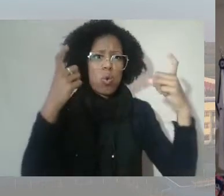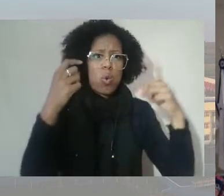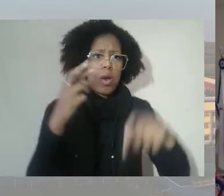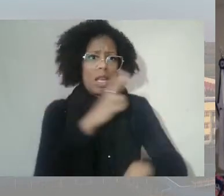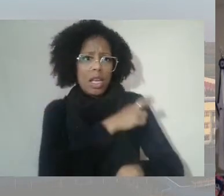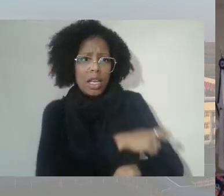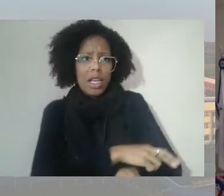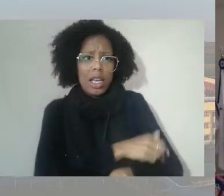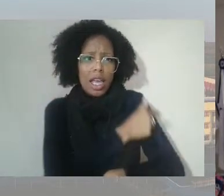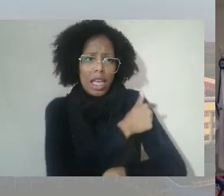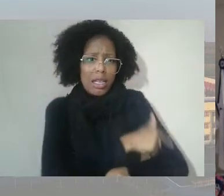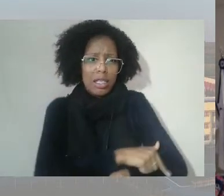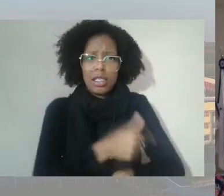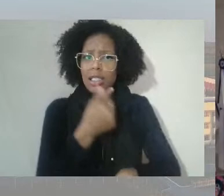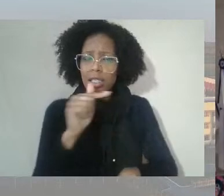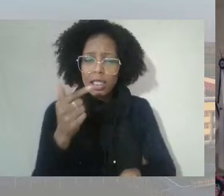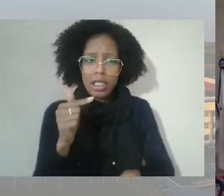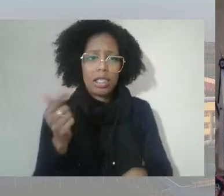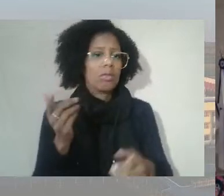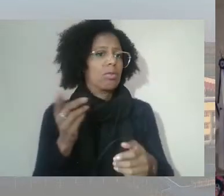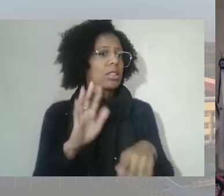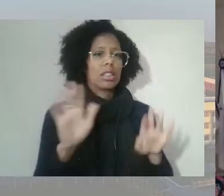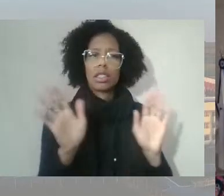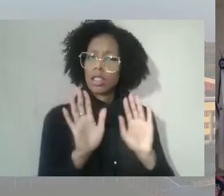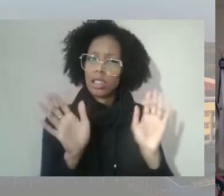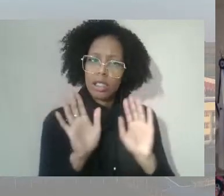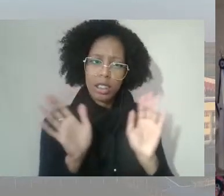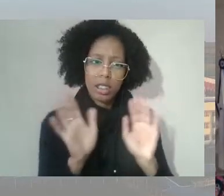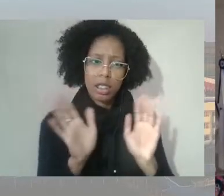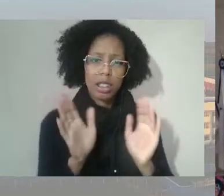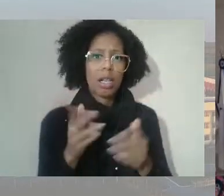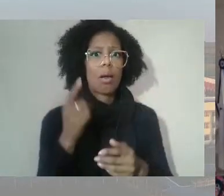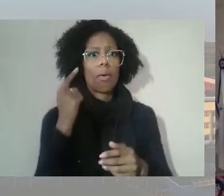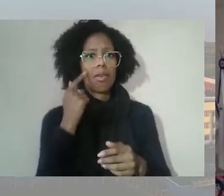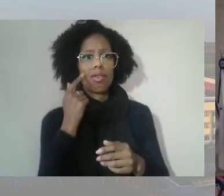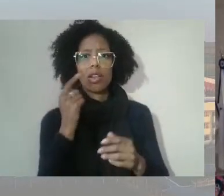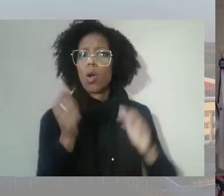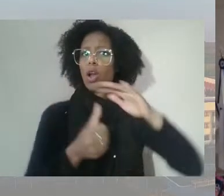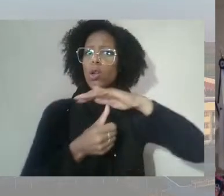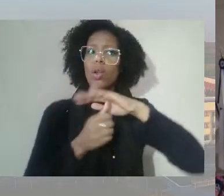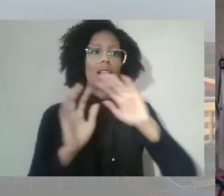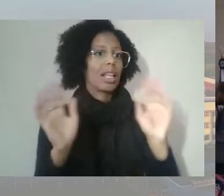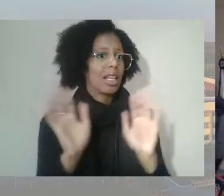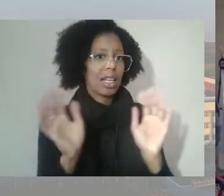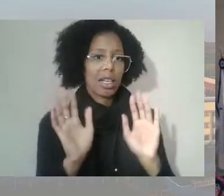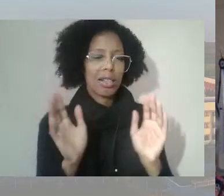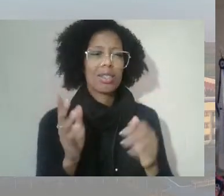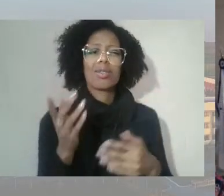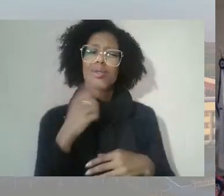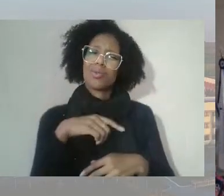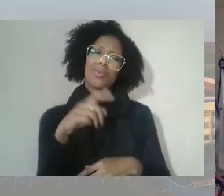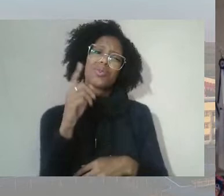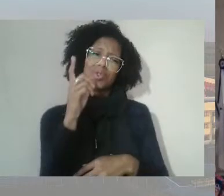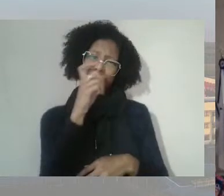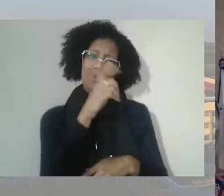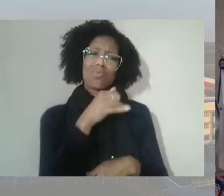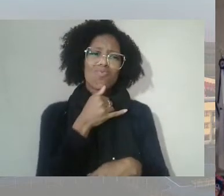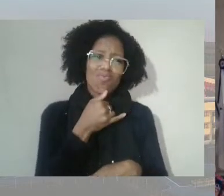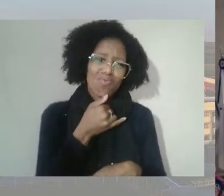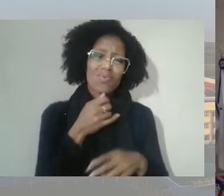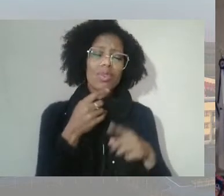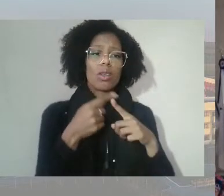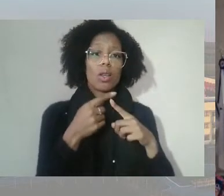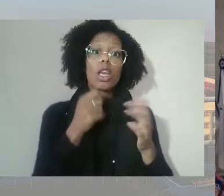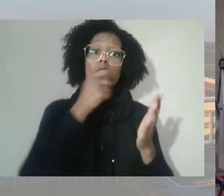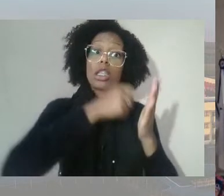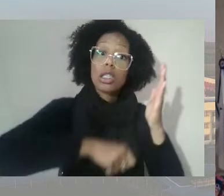ou praticaram atos hostis a uma docente negra e ao reitor. É lamentável o teor da nota assinada pelo magnífico